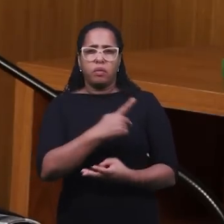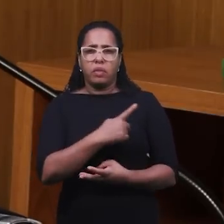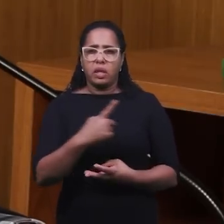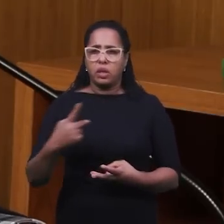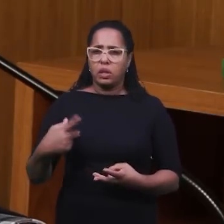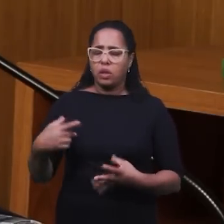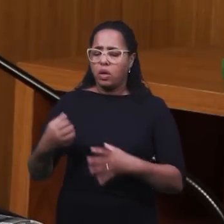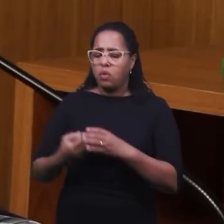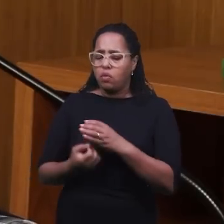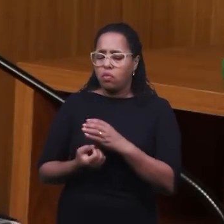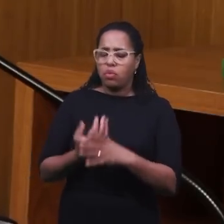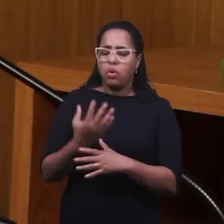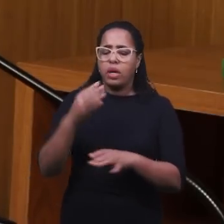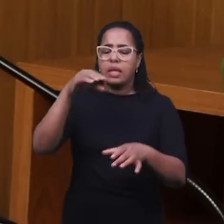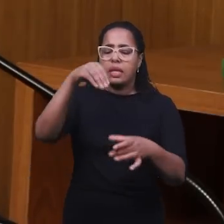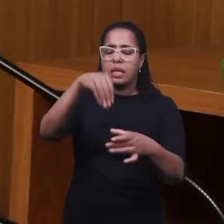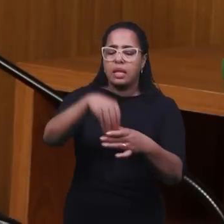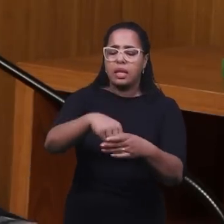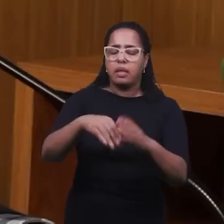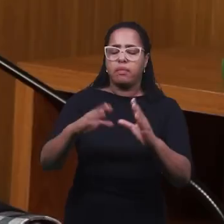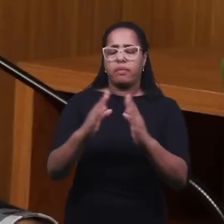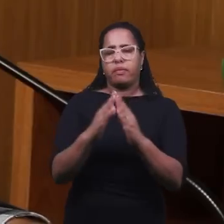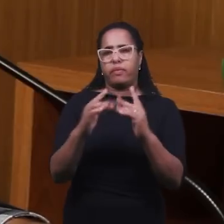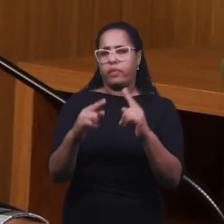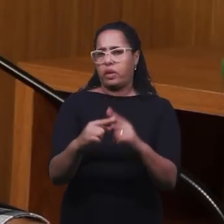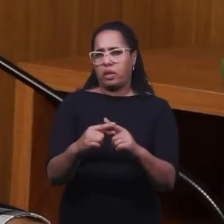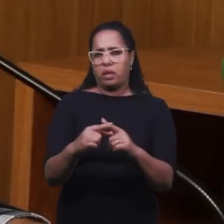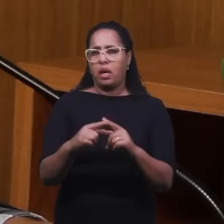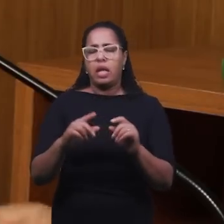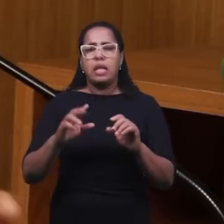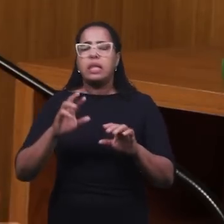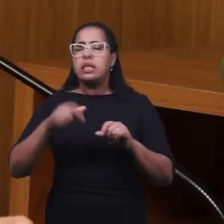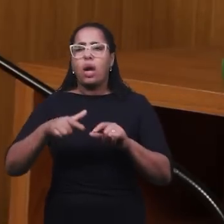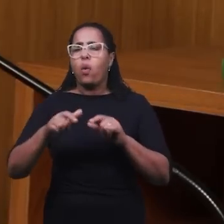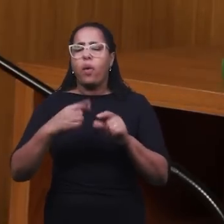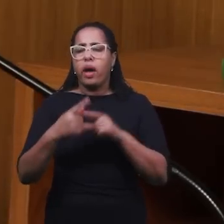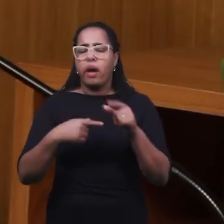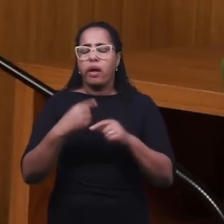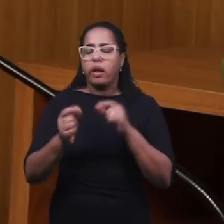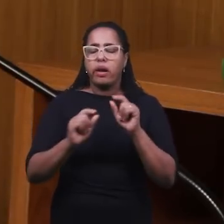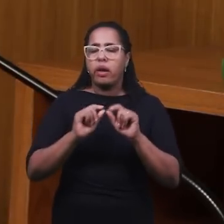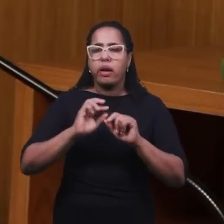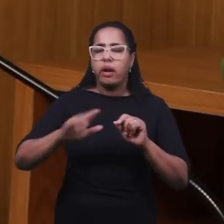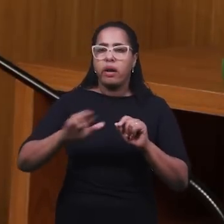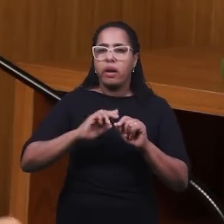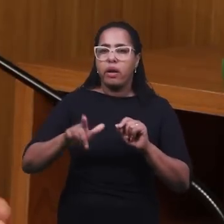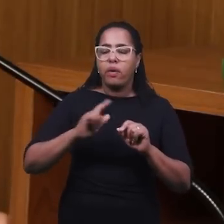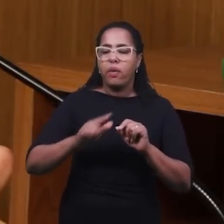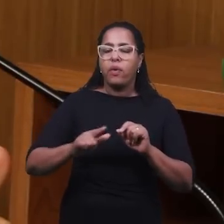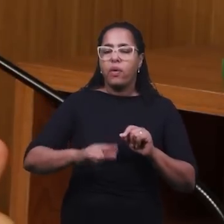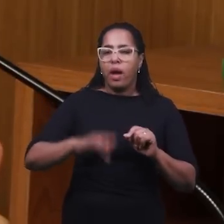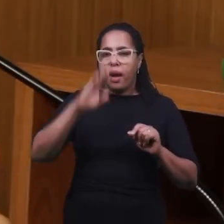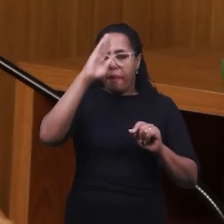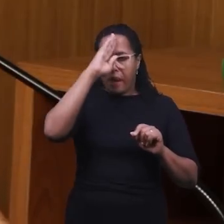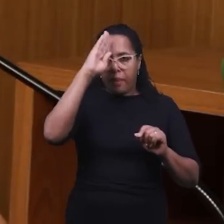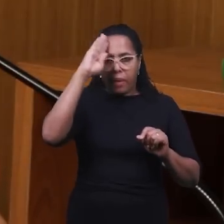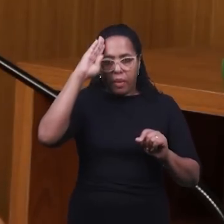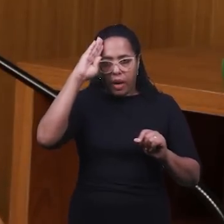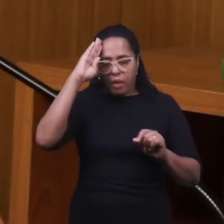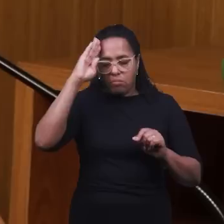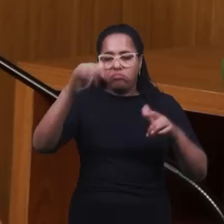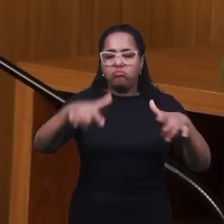nós temos a formação, né? Todo obreiro, todo o